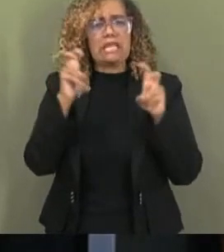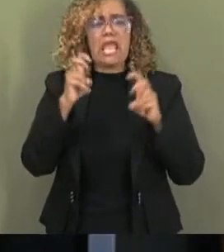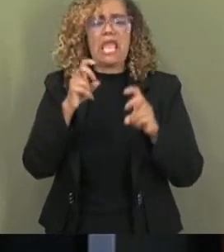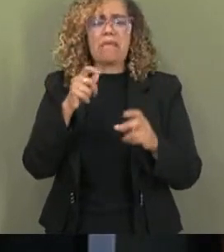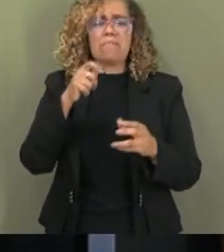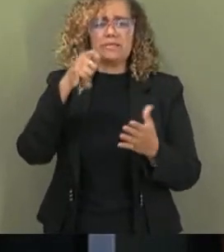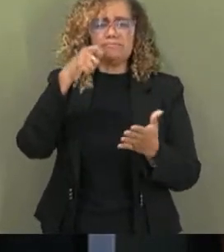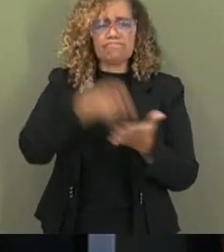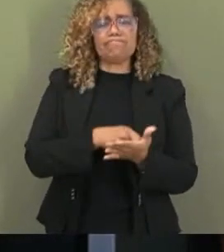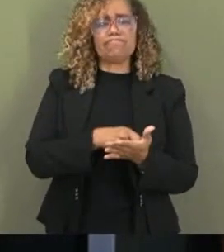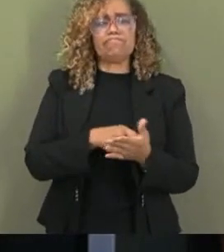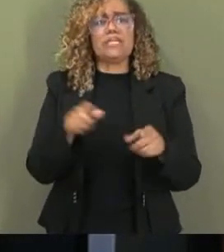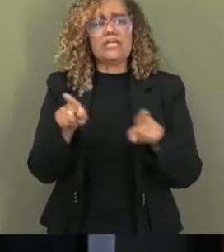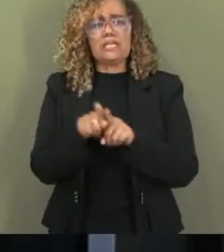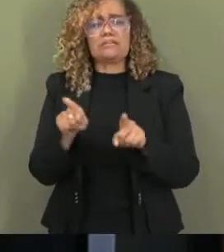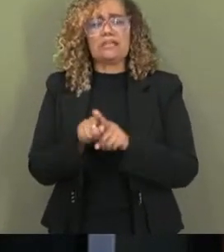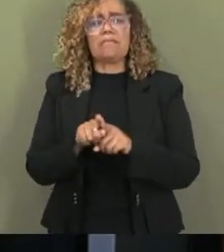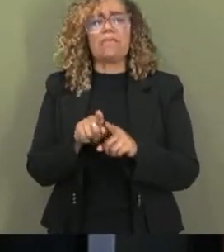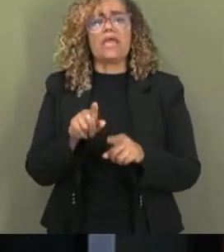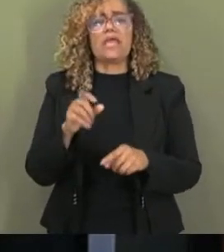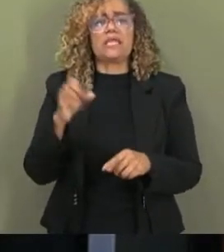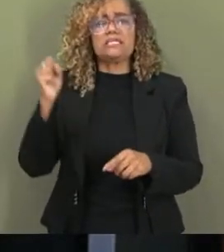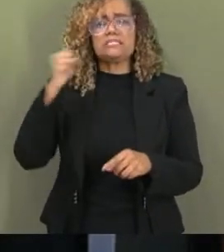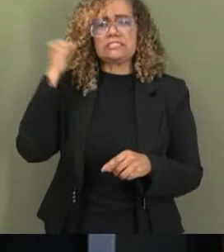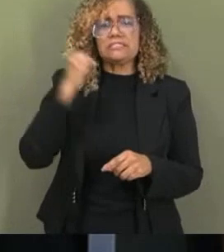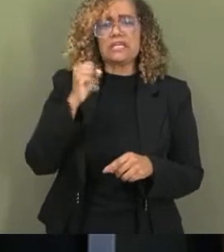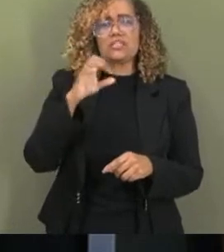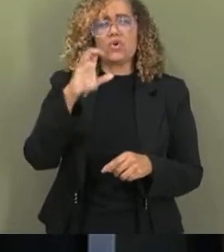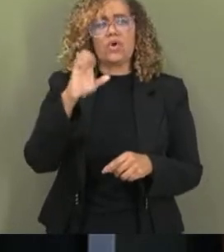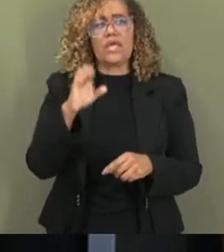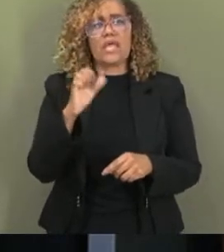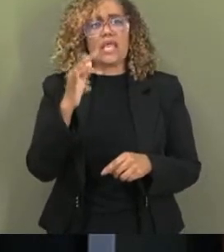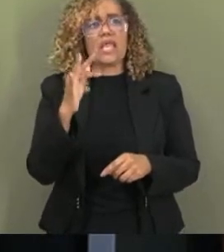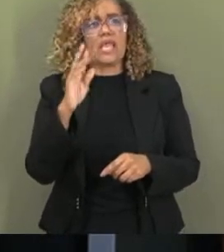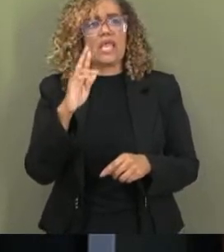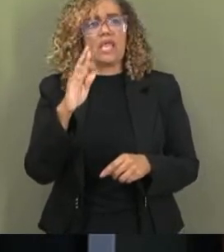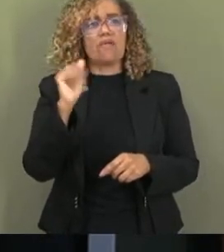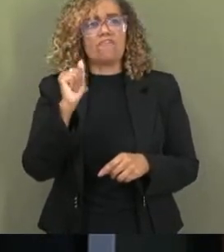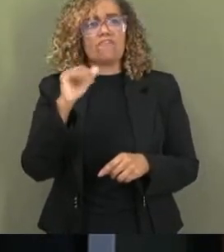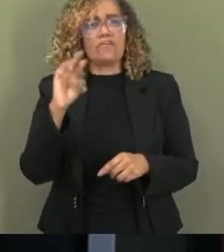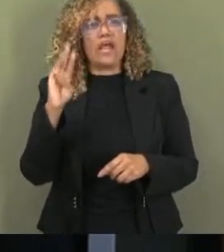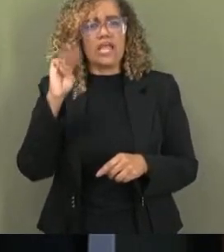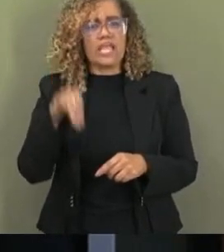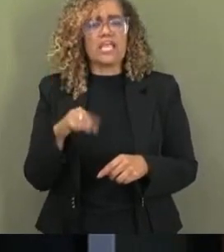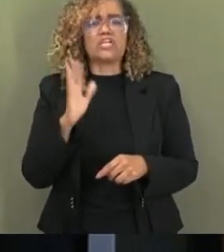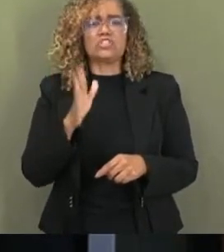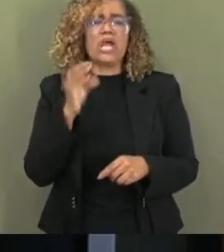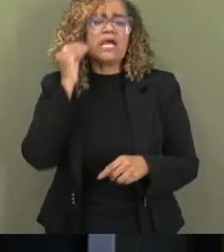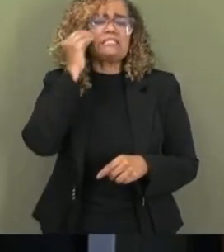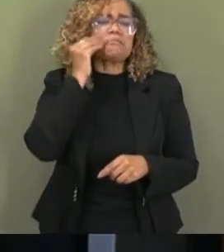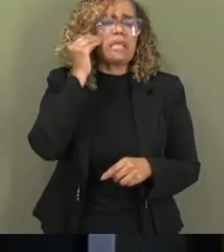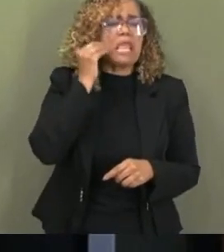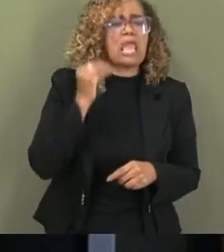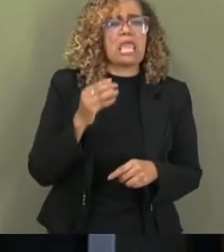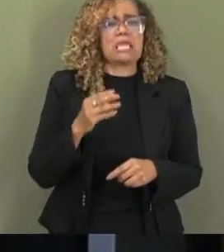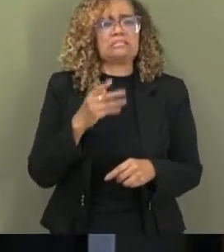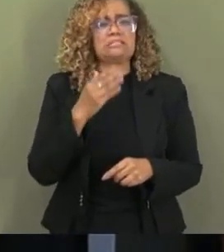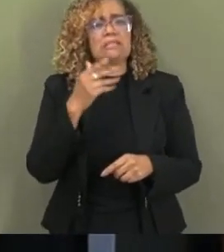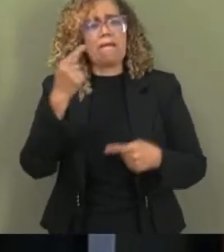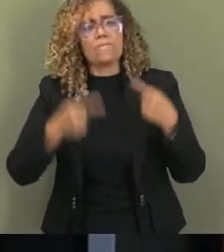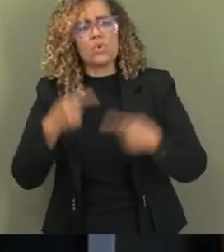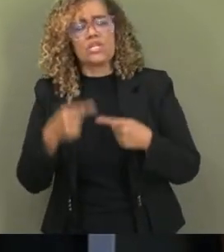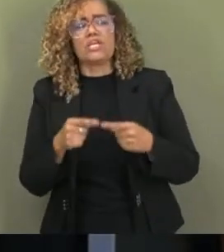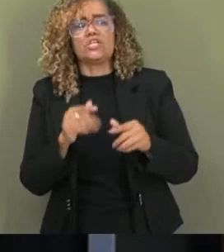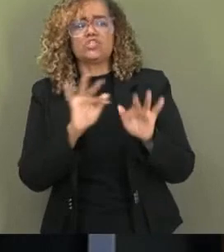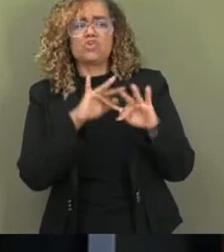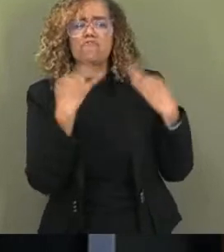e o senador Efraim, que embora um jovem mais experiente político de uma família